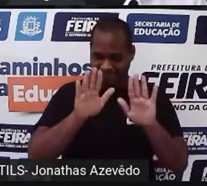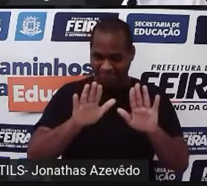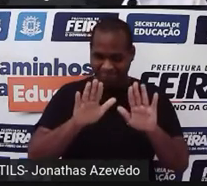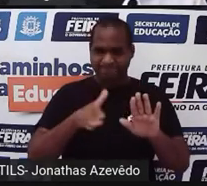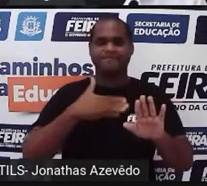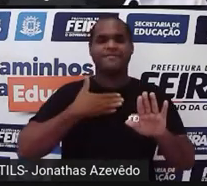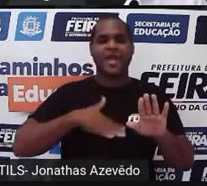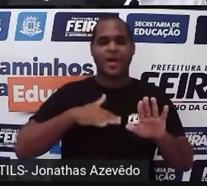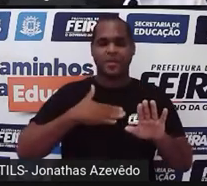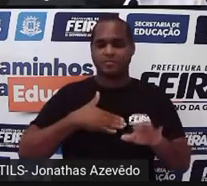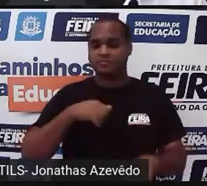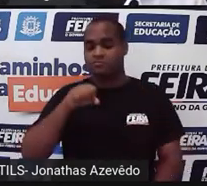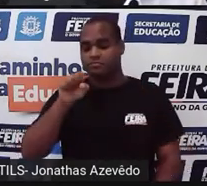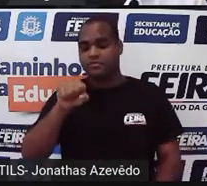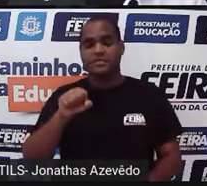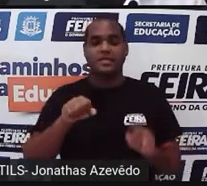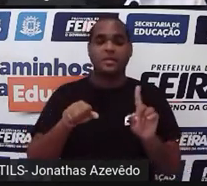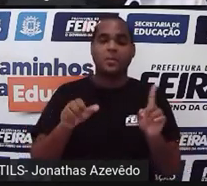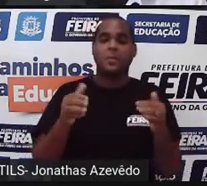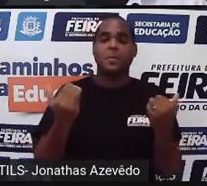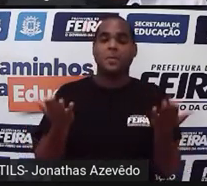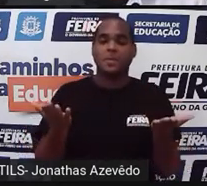aí, sim ou não?